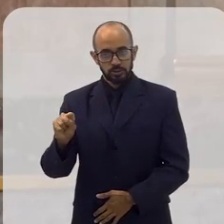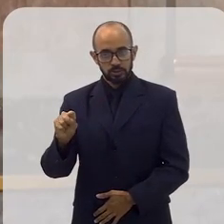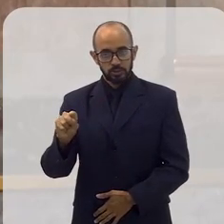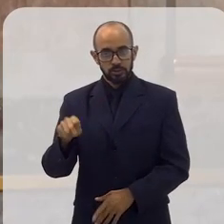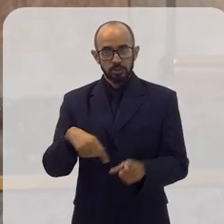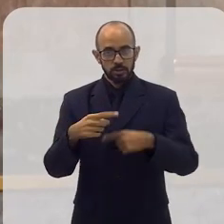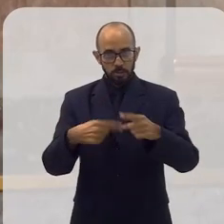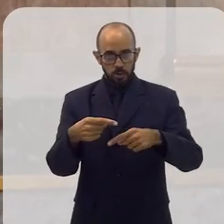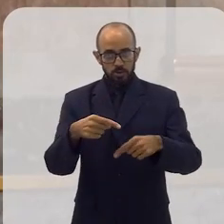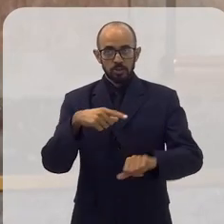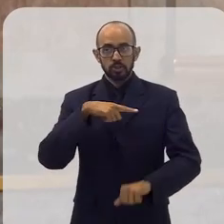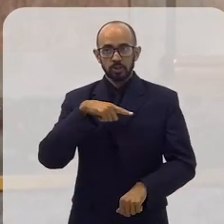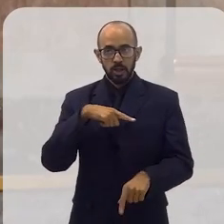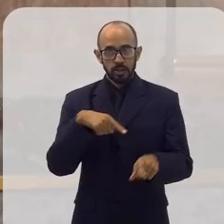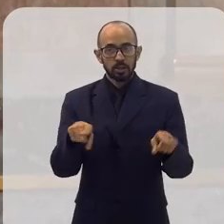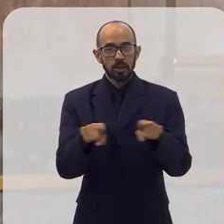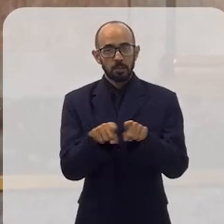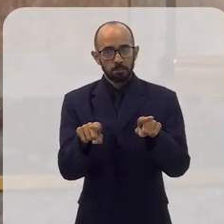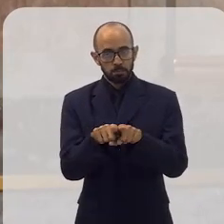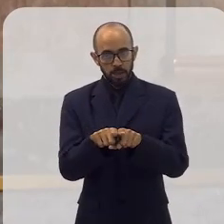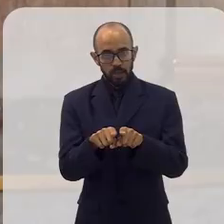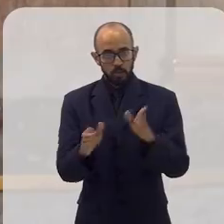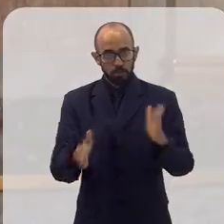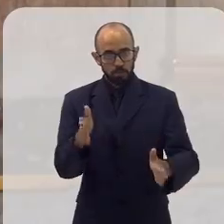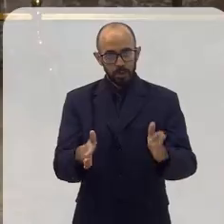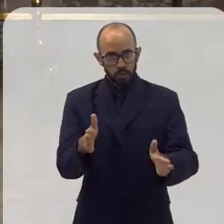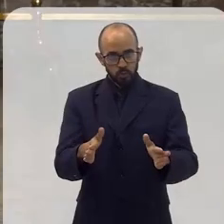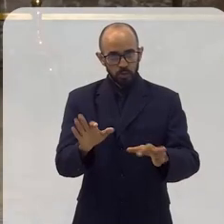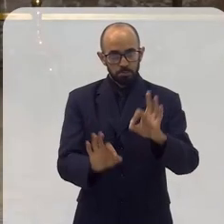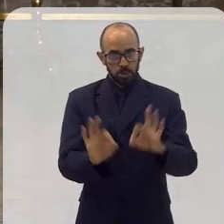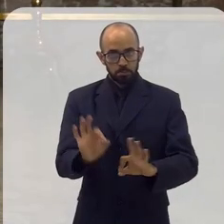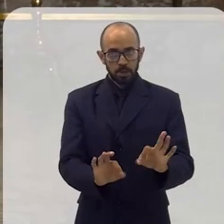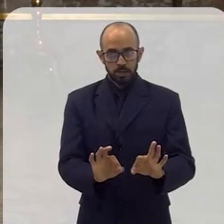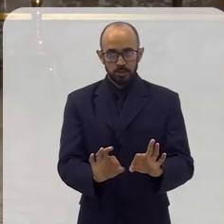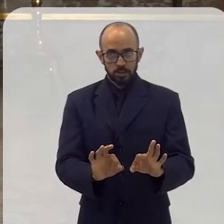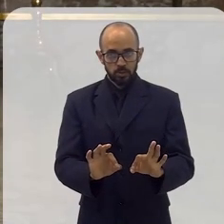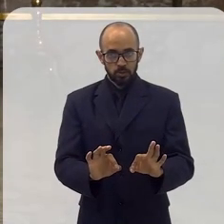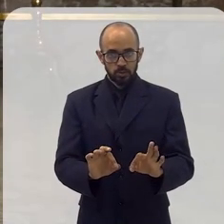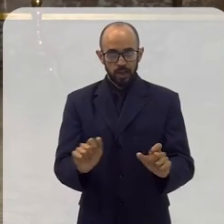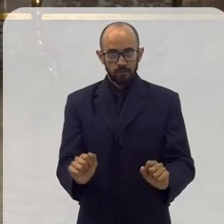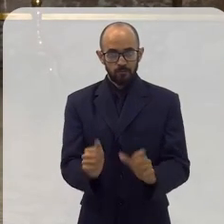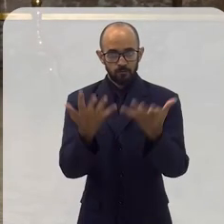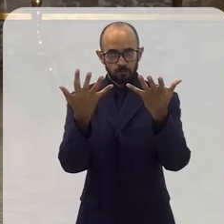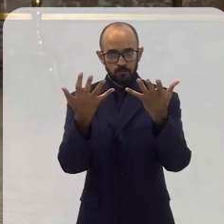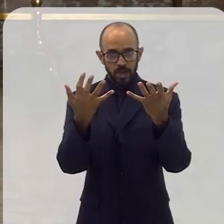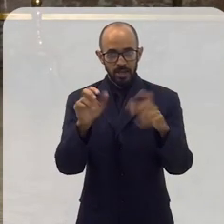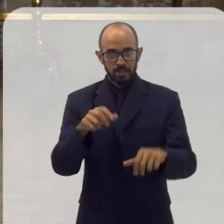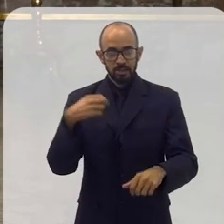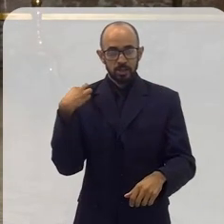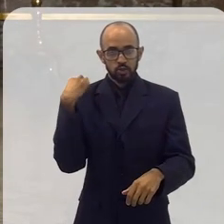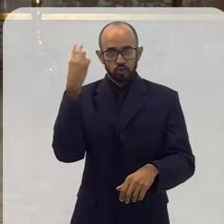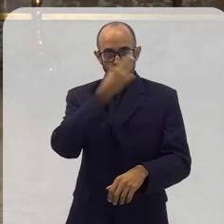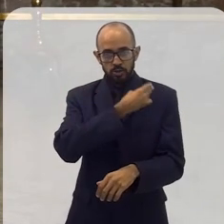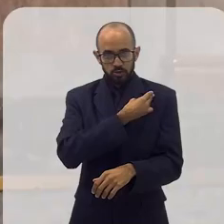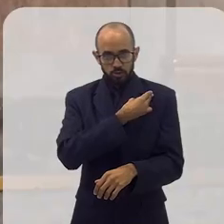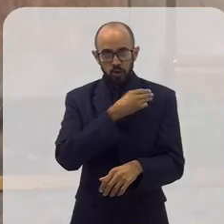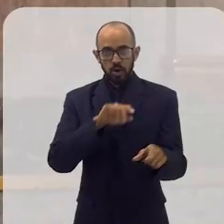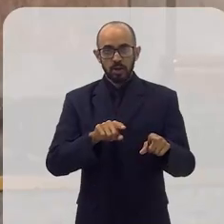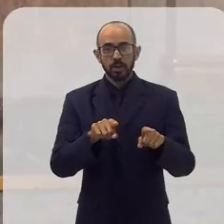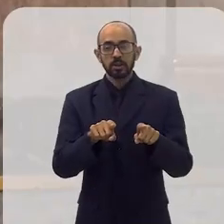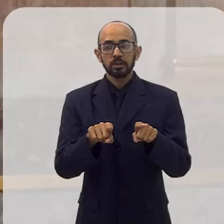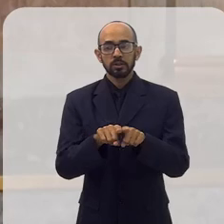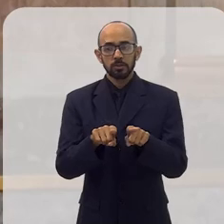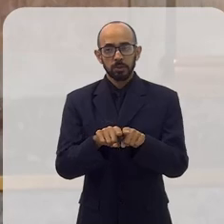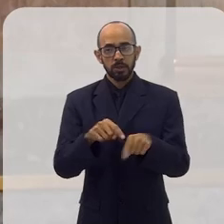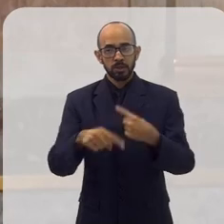do Pentecostes, temos o período da preparação da festa de Dormição de Nossa